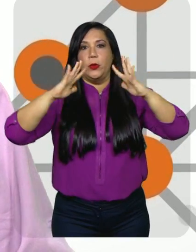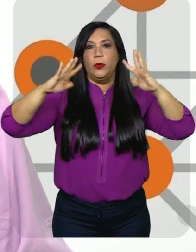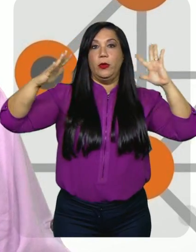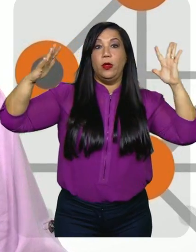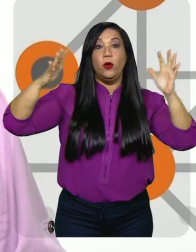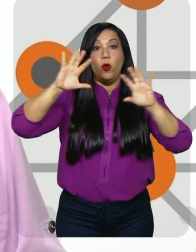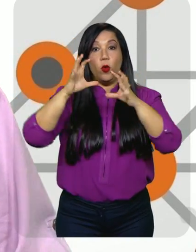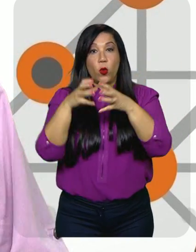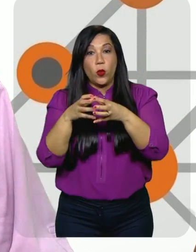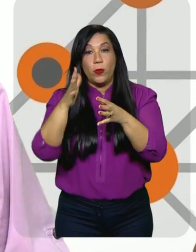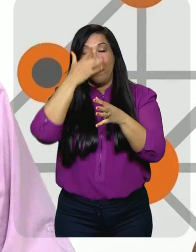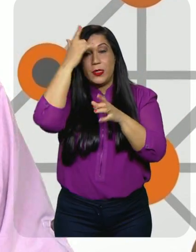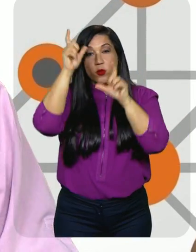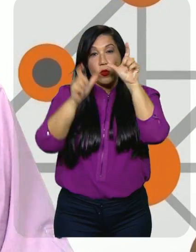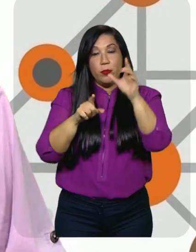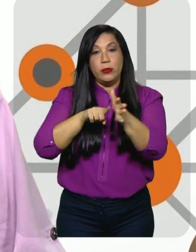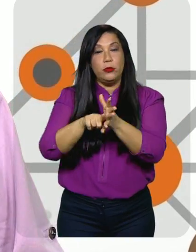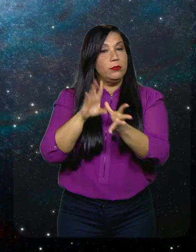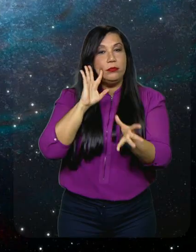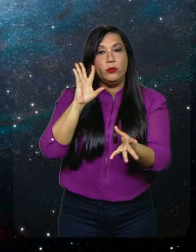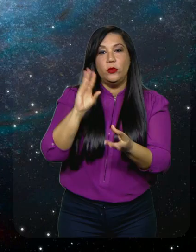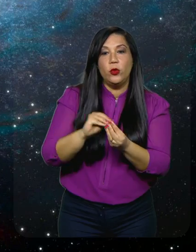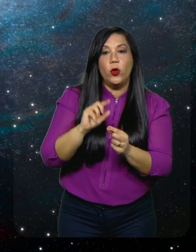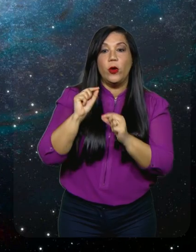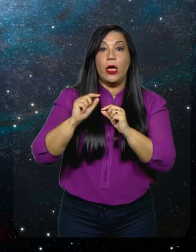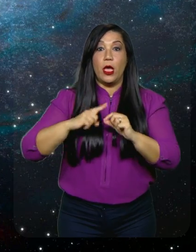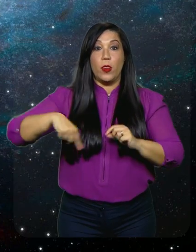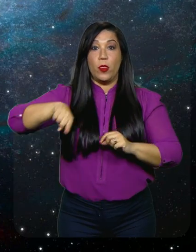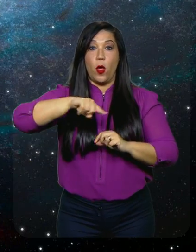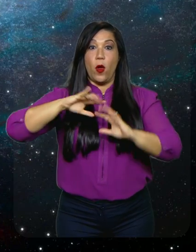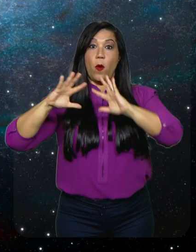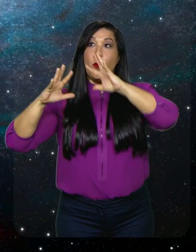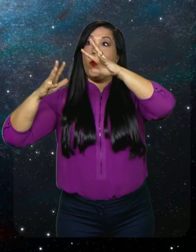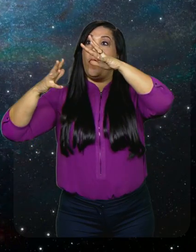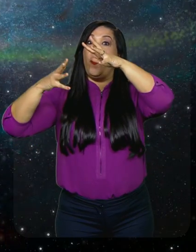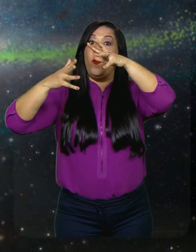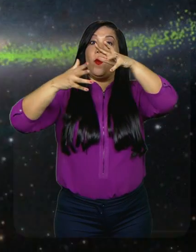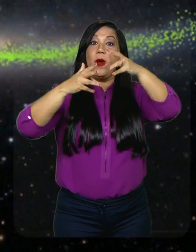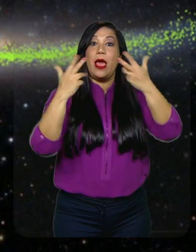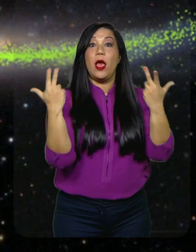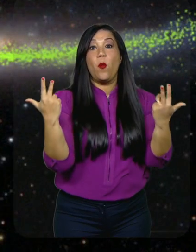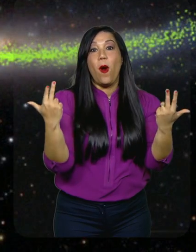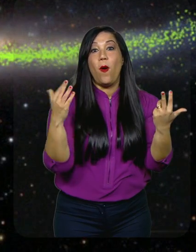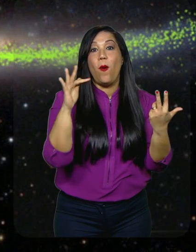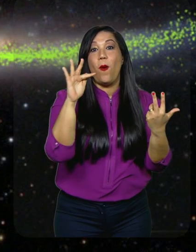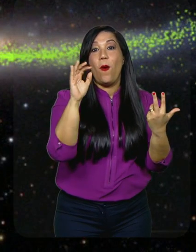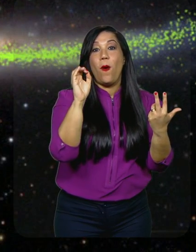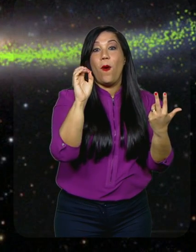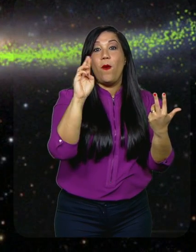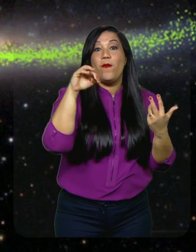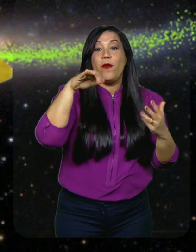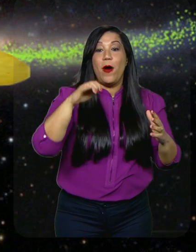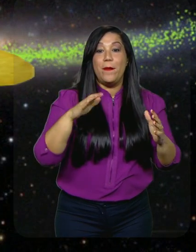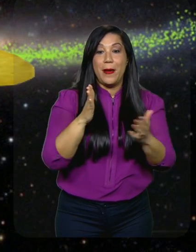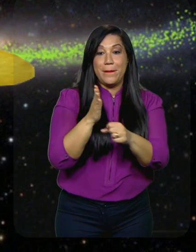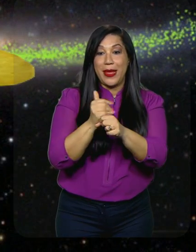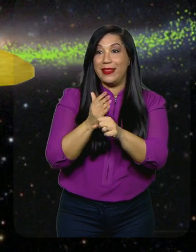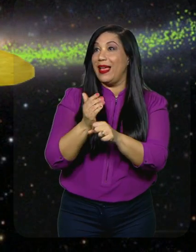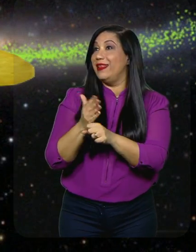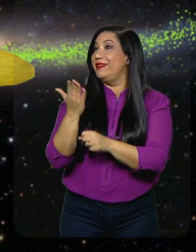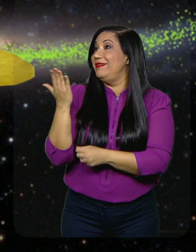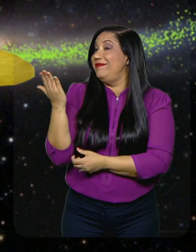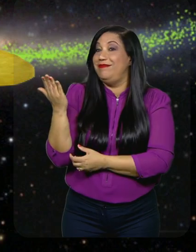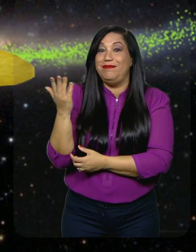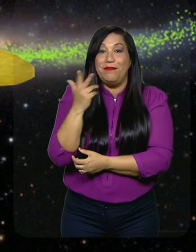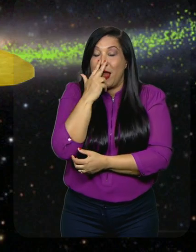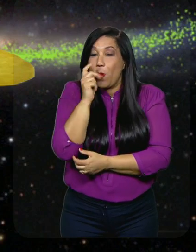os pesquisadores chegaram à conclusão de que a nossa galáxia tem a forma de uma batata chips, ou